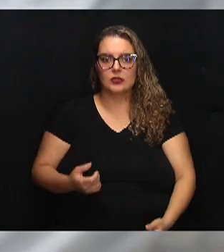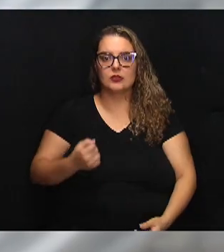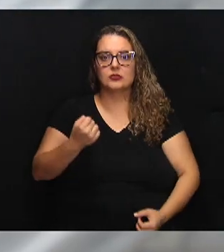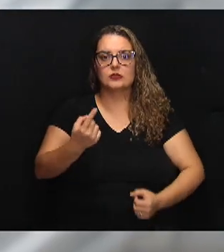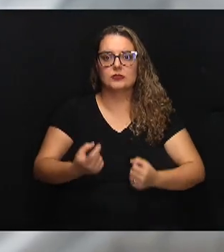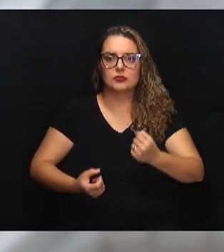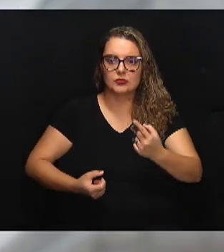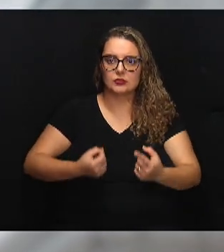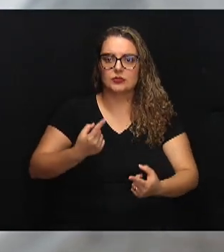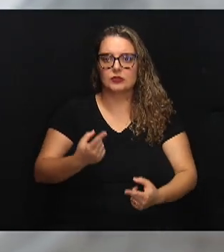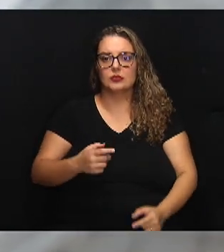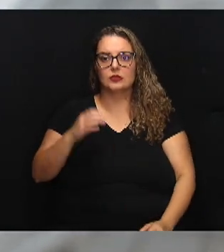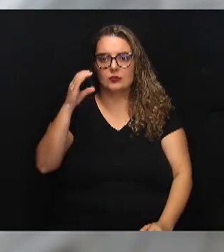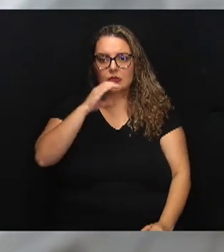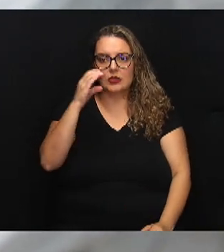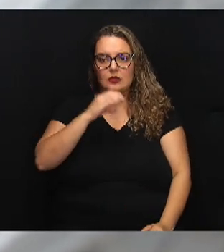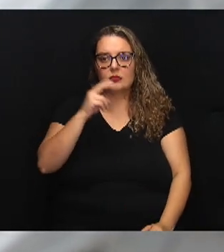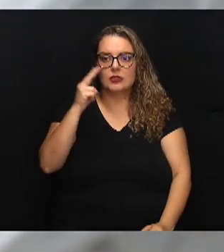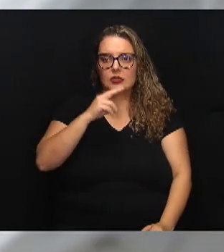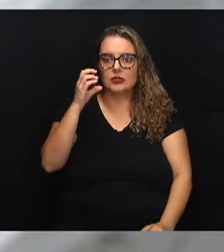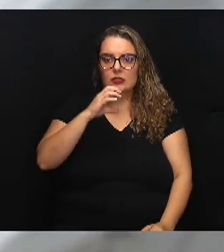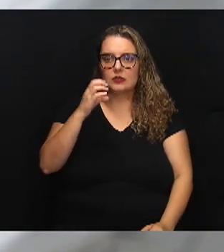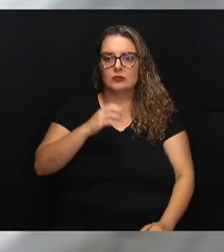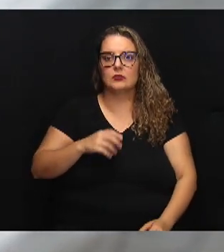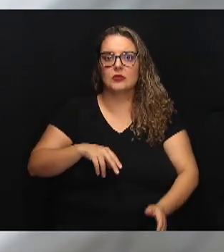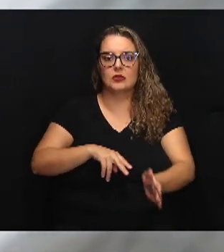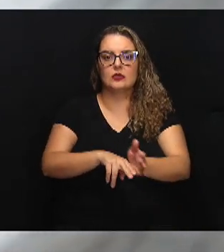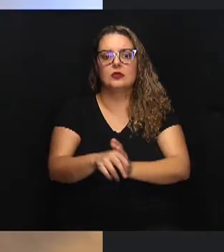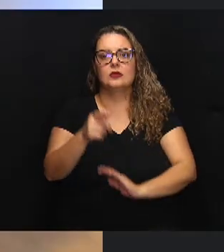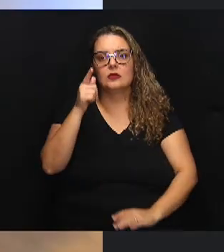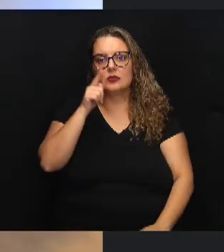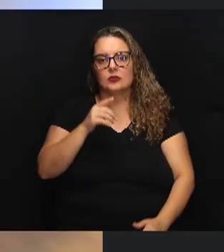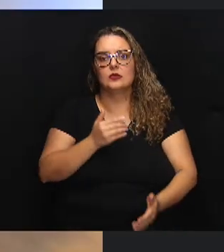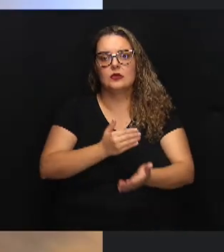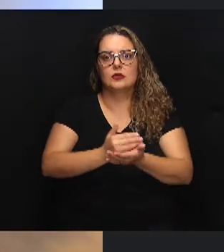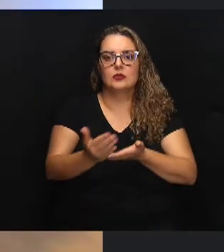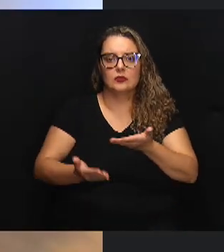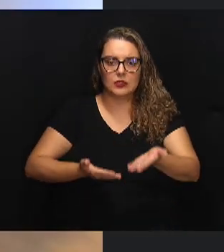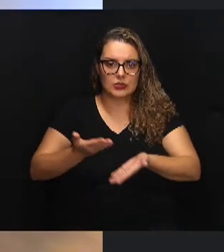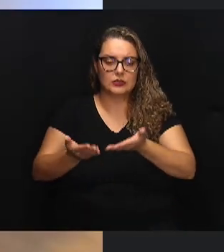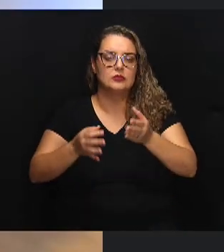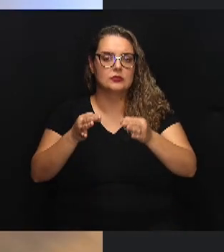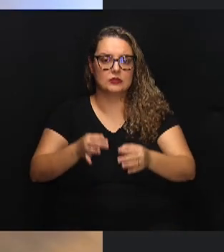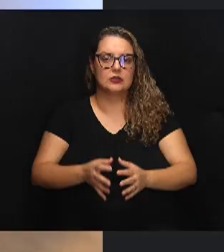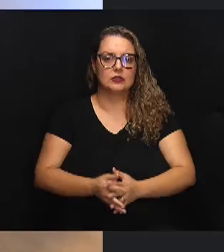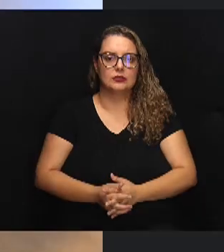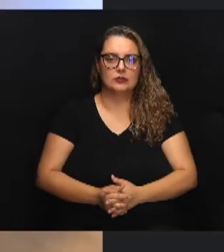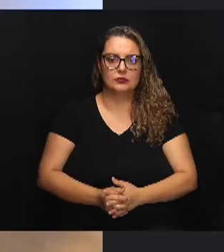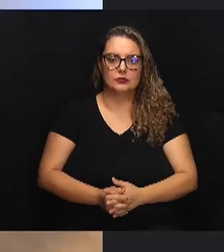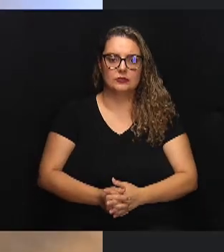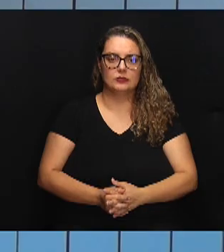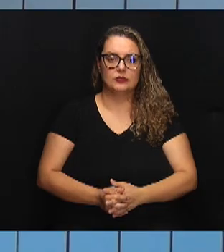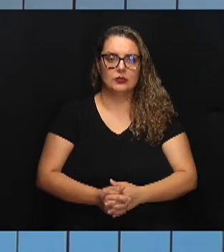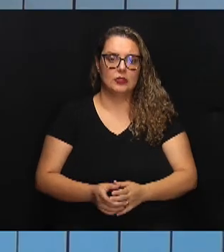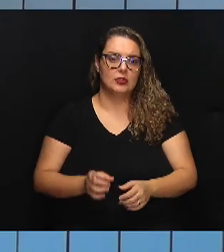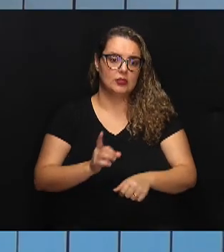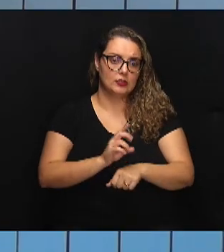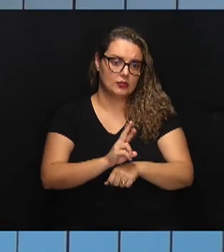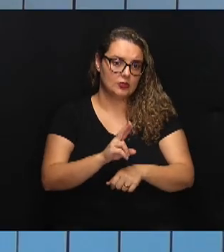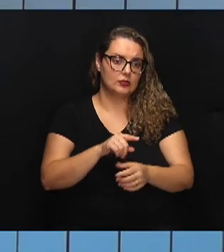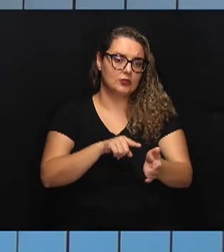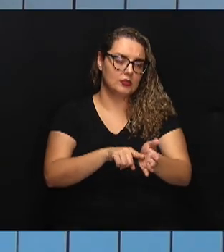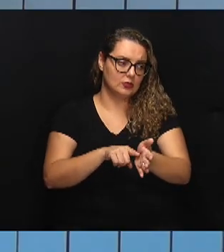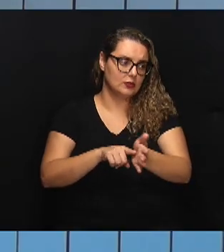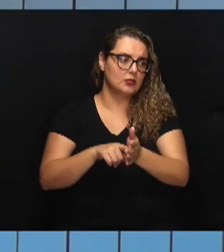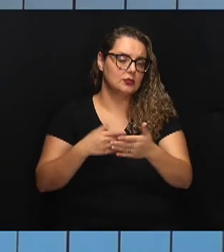uma certa celeridade para chegar no diagnóstico e conseguir iniciar o tratamento adequado. Doutora, até estava pesquisando,